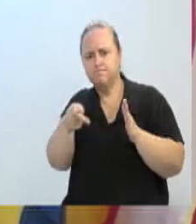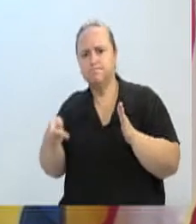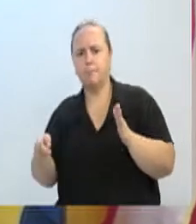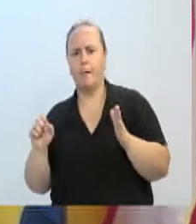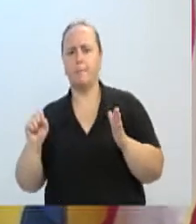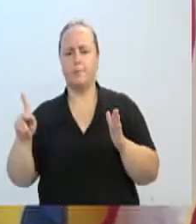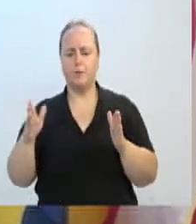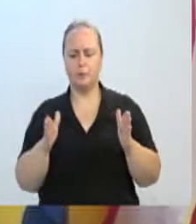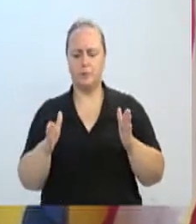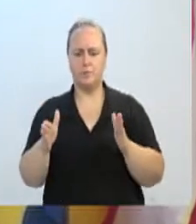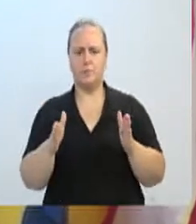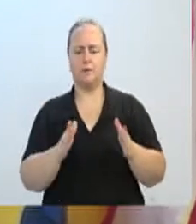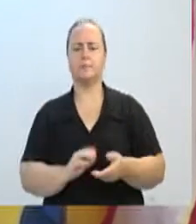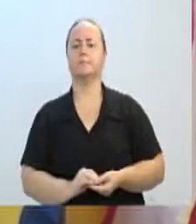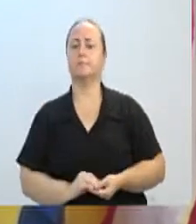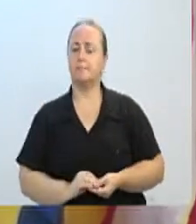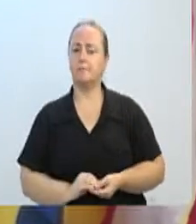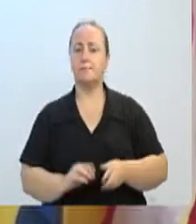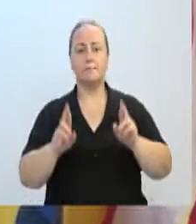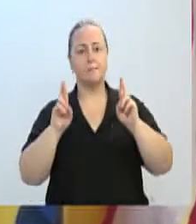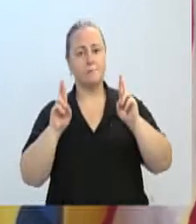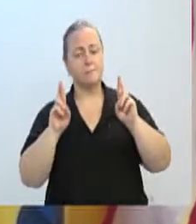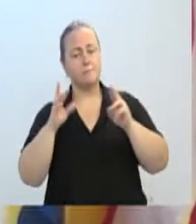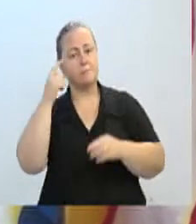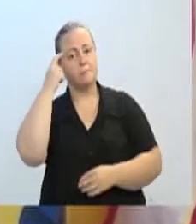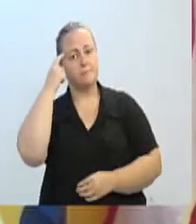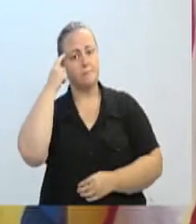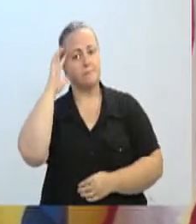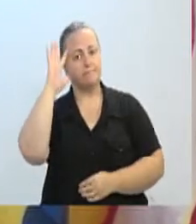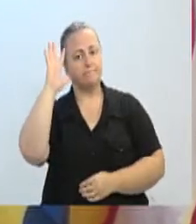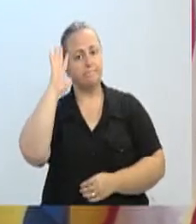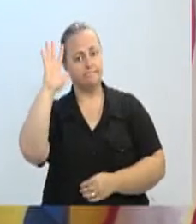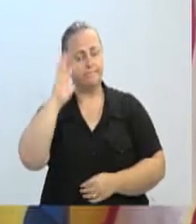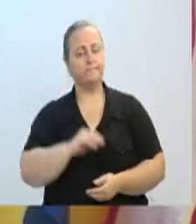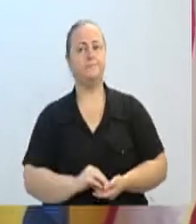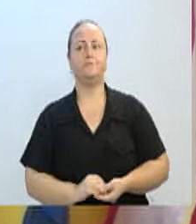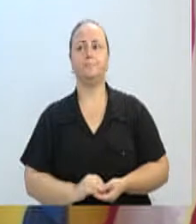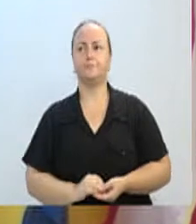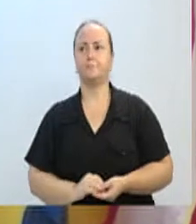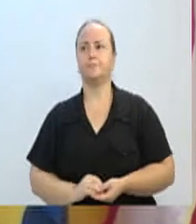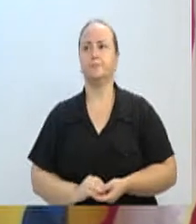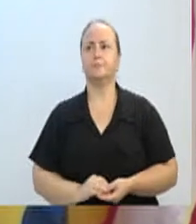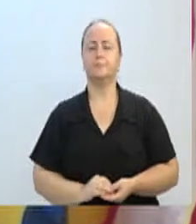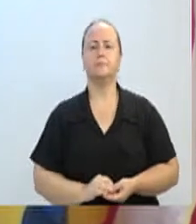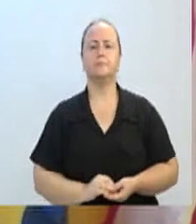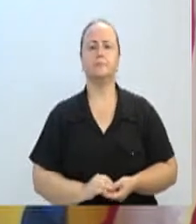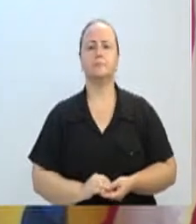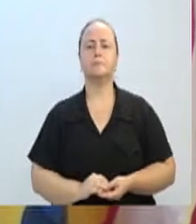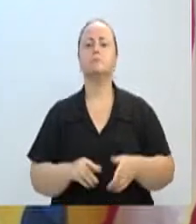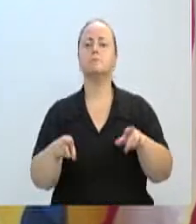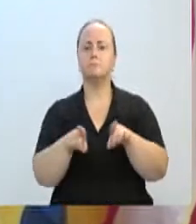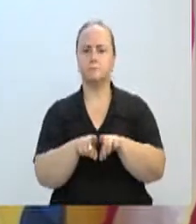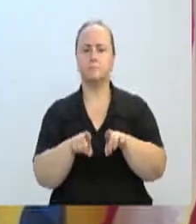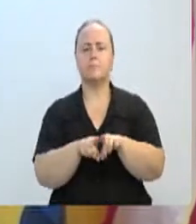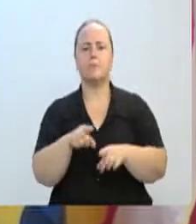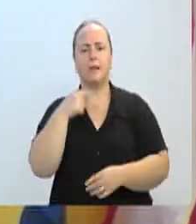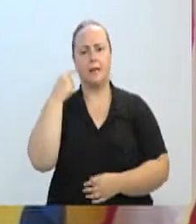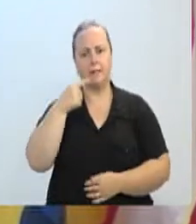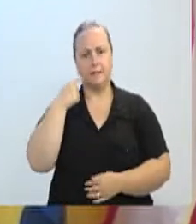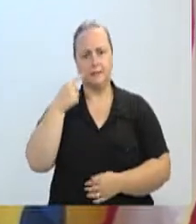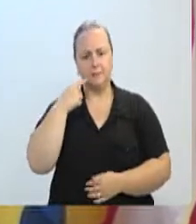devem estar pensando nesse sentido também. Já me dirigindo aqui, vereador Marcelo Lanzarin, e tem um tema que está